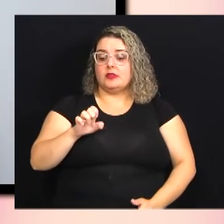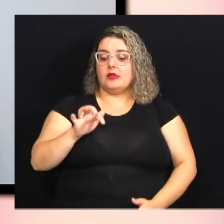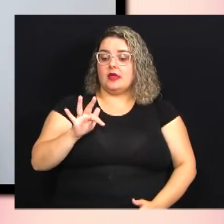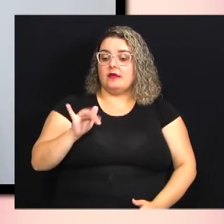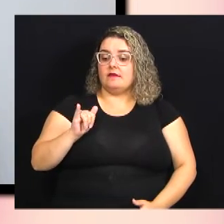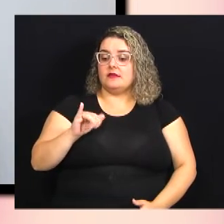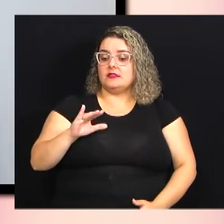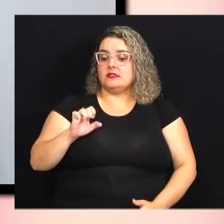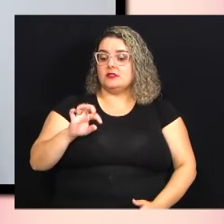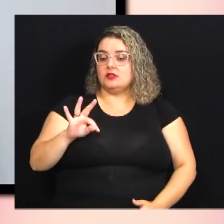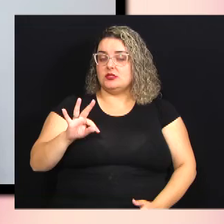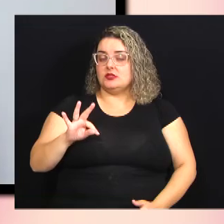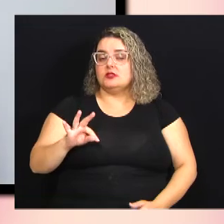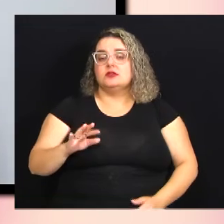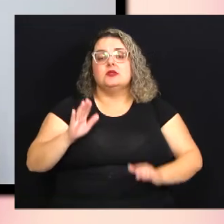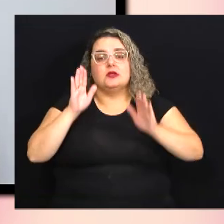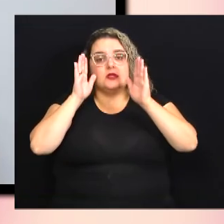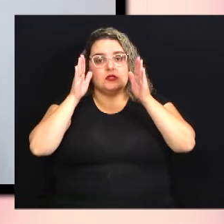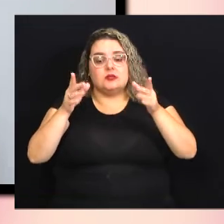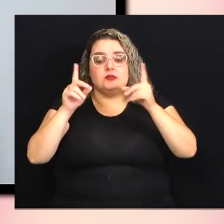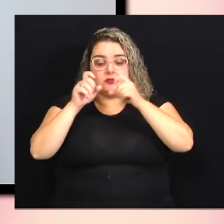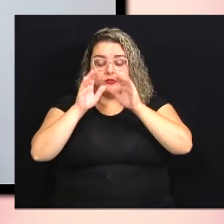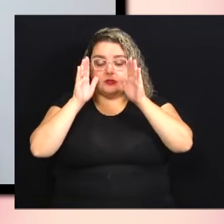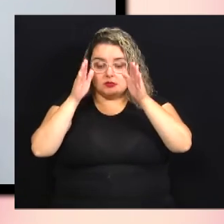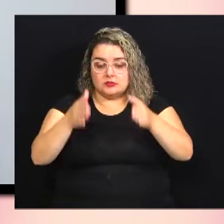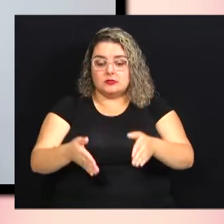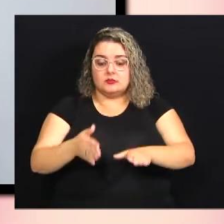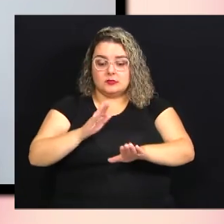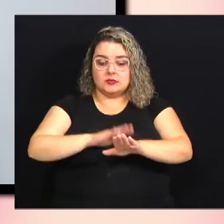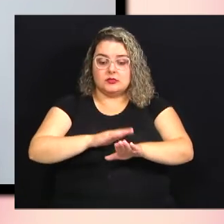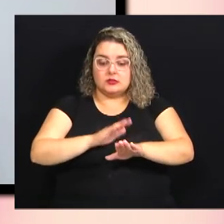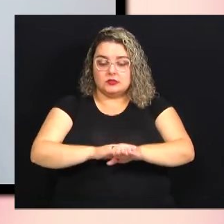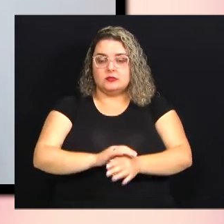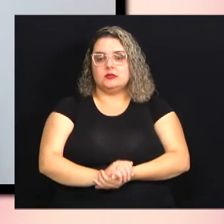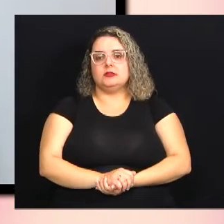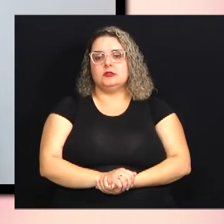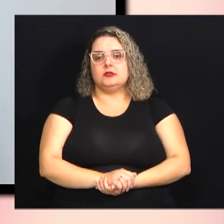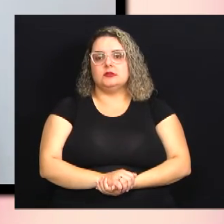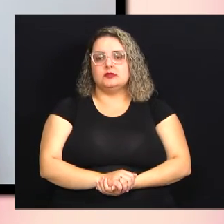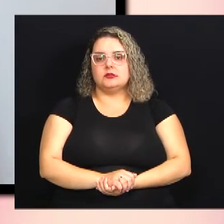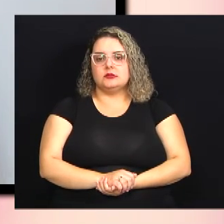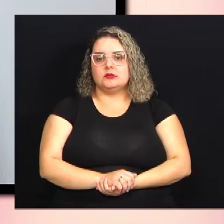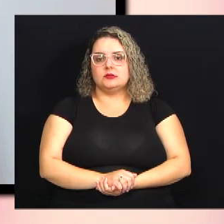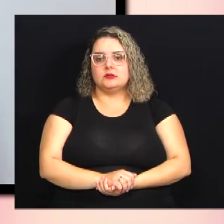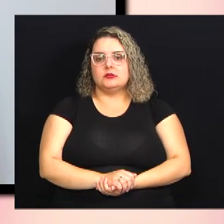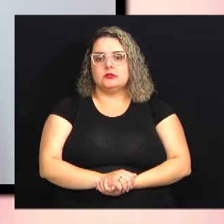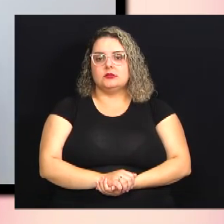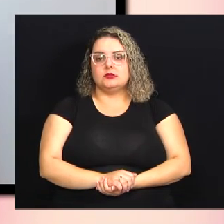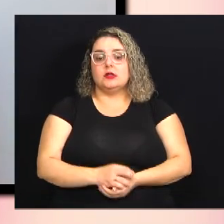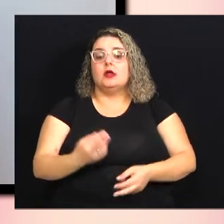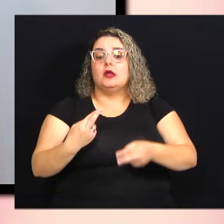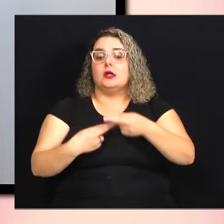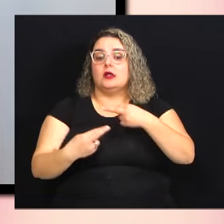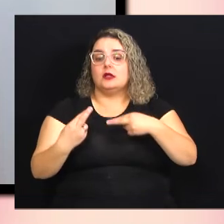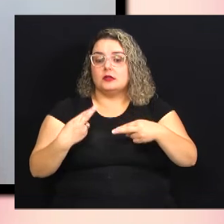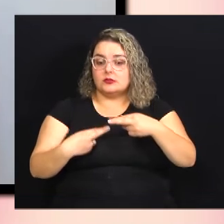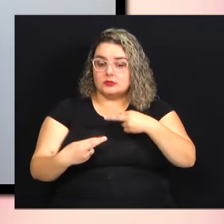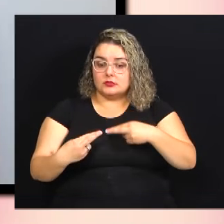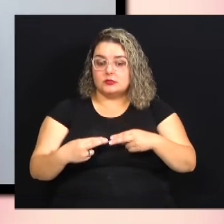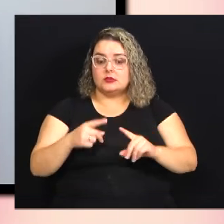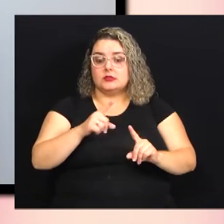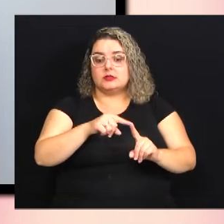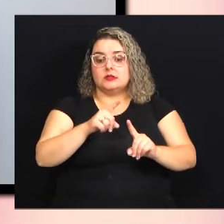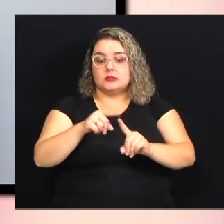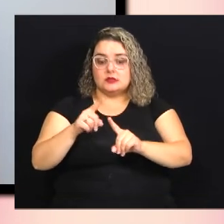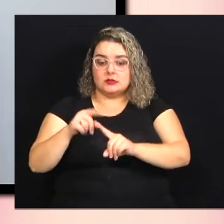de atenção, né, dificuldade de se concentrar em uma atividade, muito relacionado com